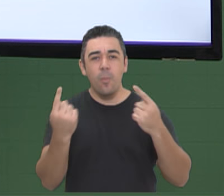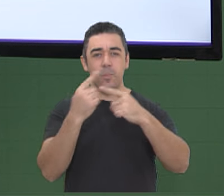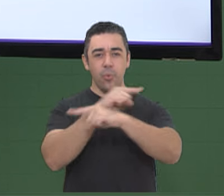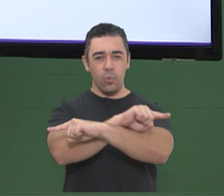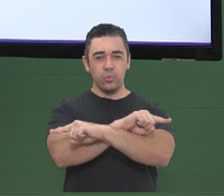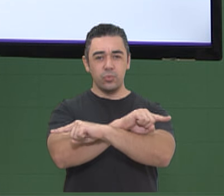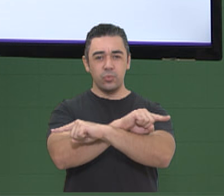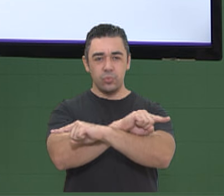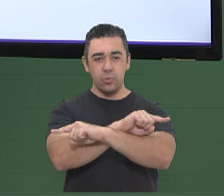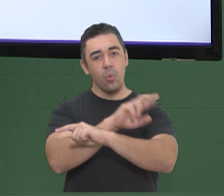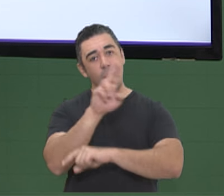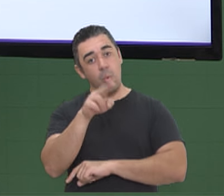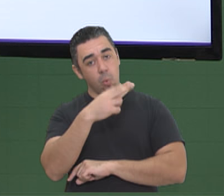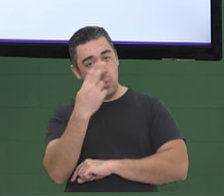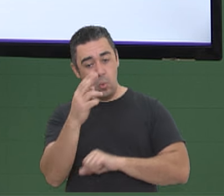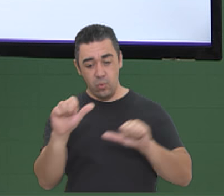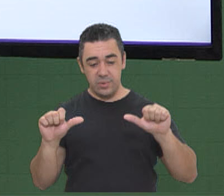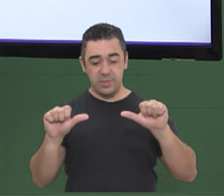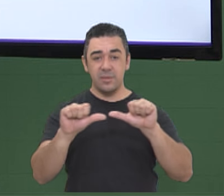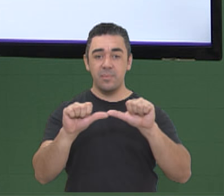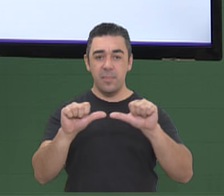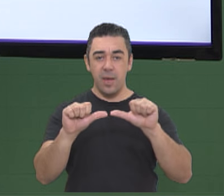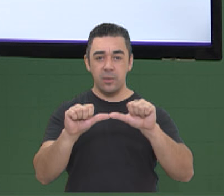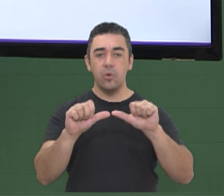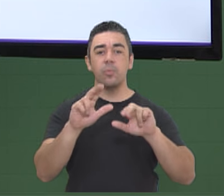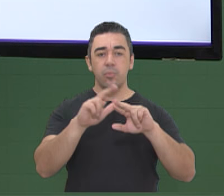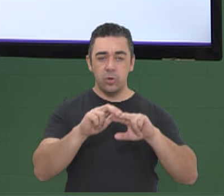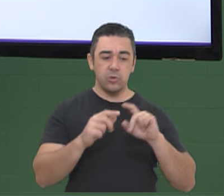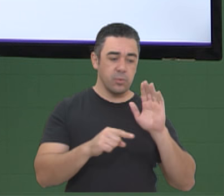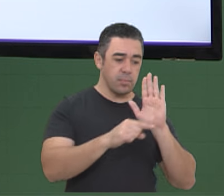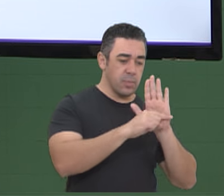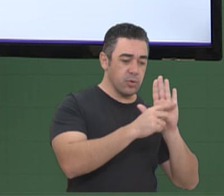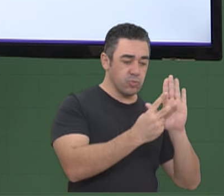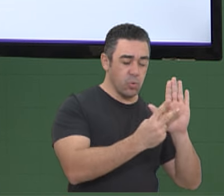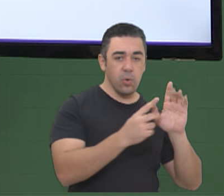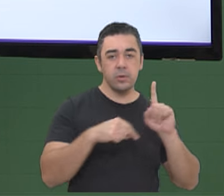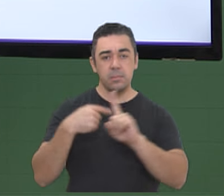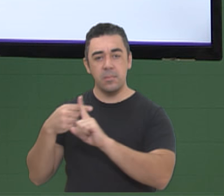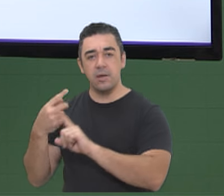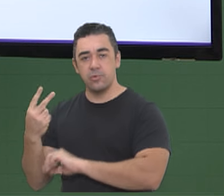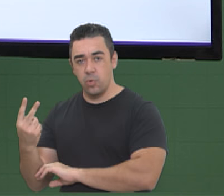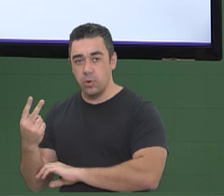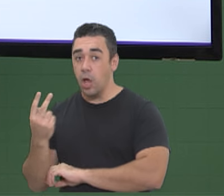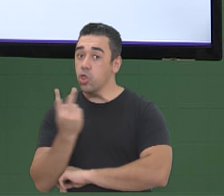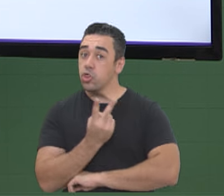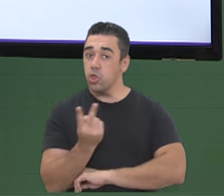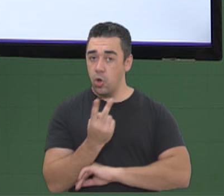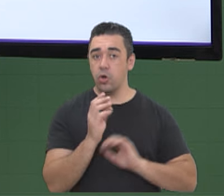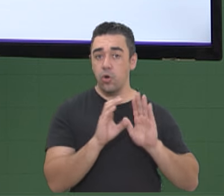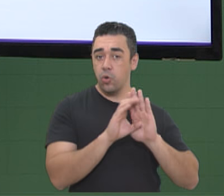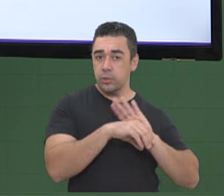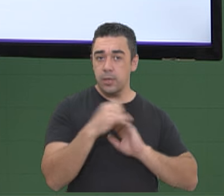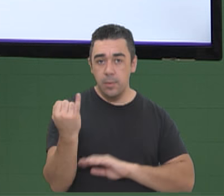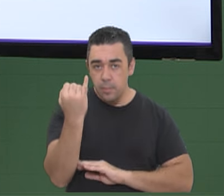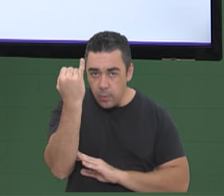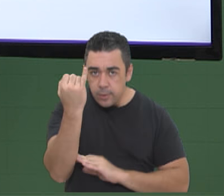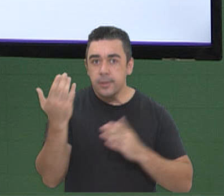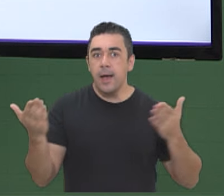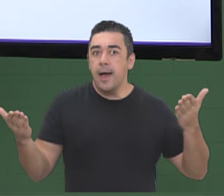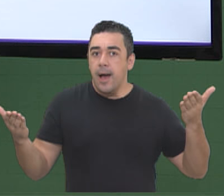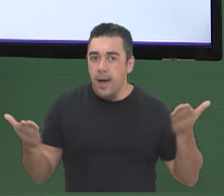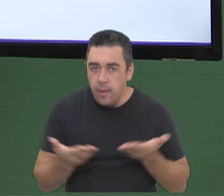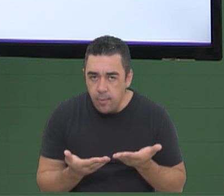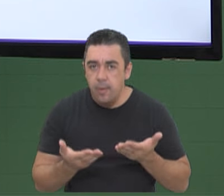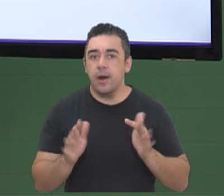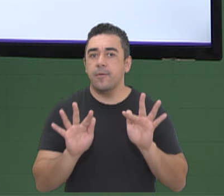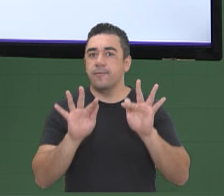simétrico. Mesma coisa aqui para o mais 3 e para o menos 3, beleza? São 2 conceitos bem importantes. Com isso,